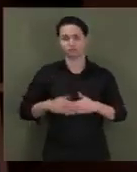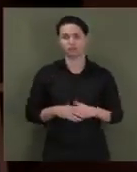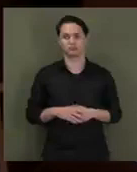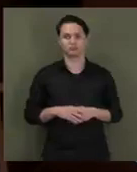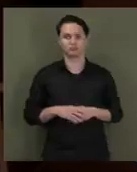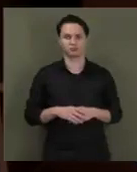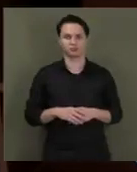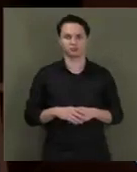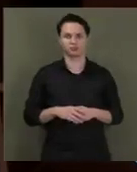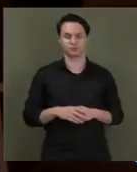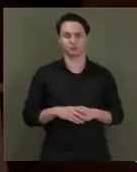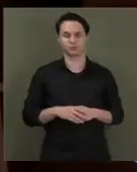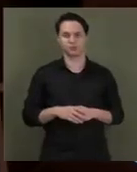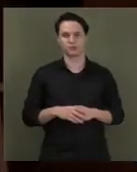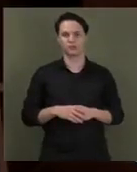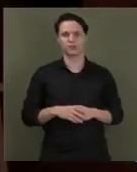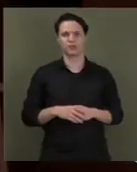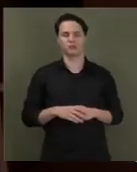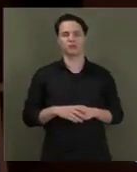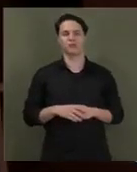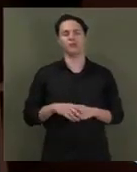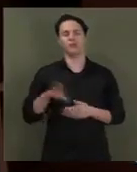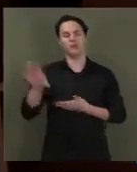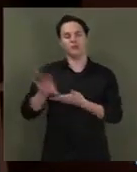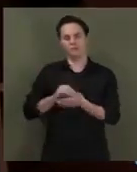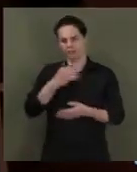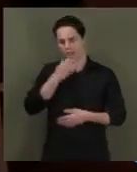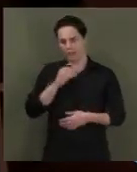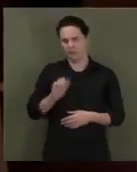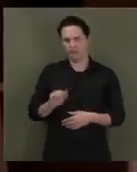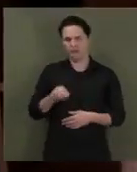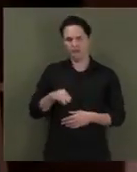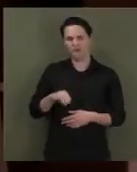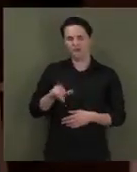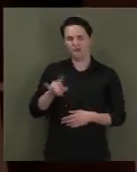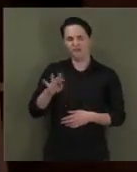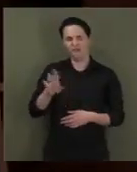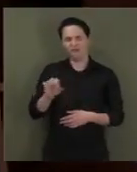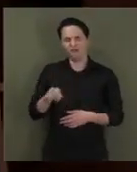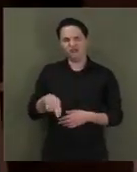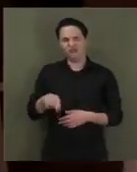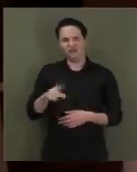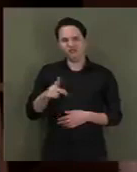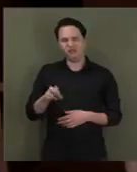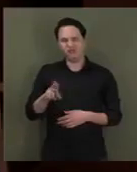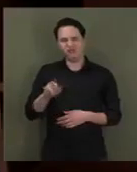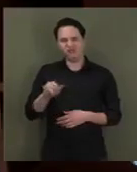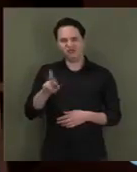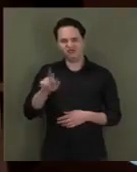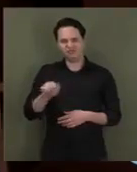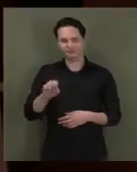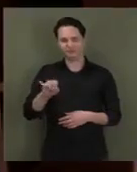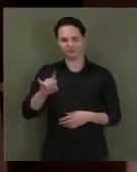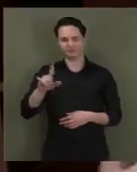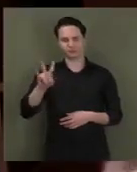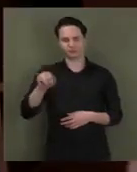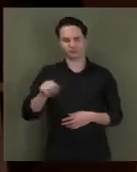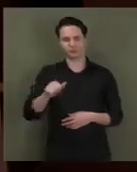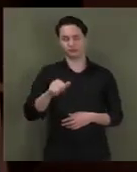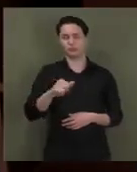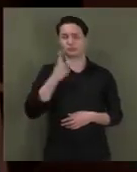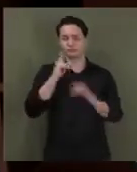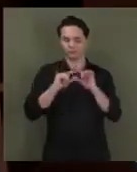Para citar Hamilton Pereira da Silva, pelo pseudônimo Pedro Tierra, em